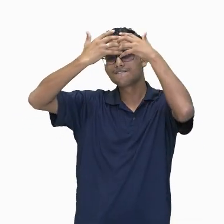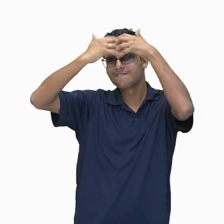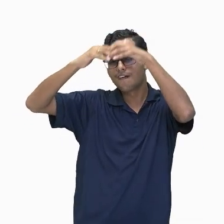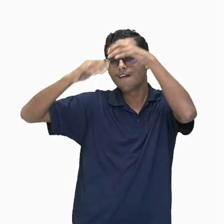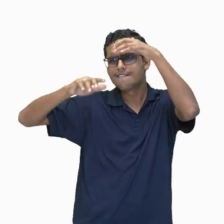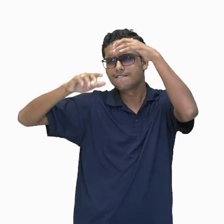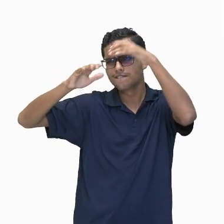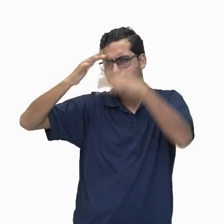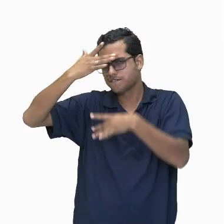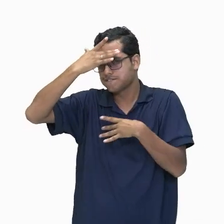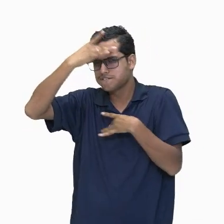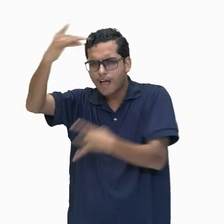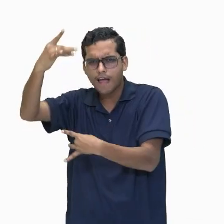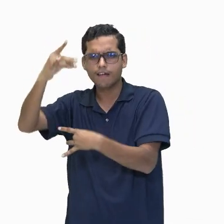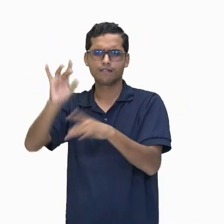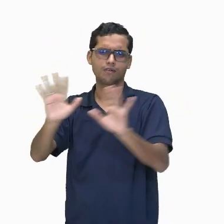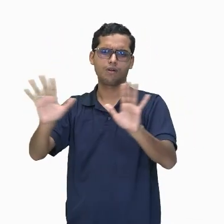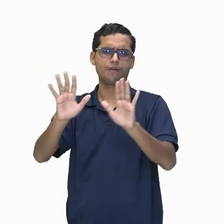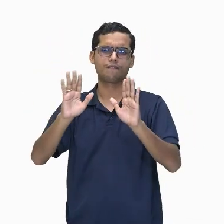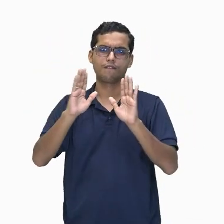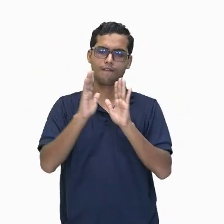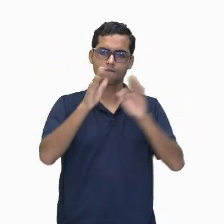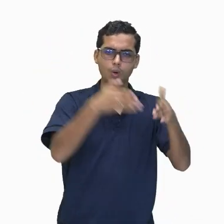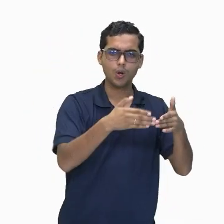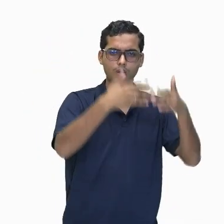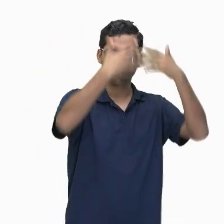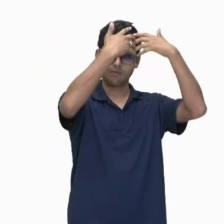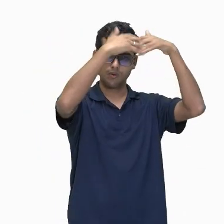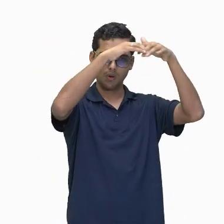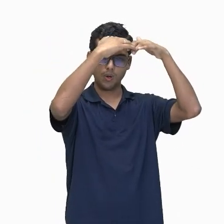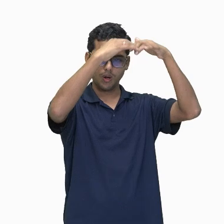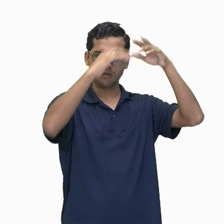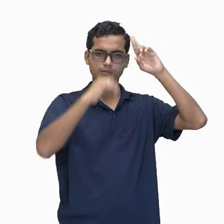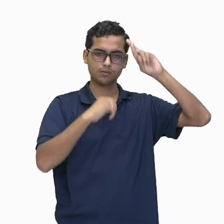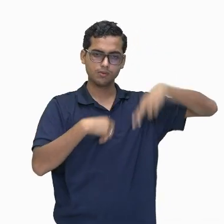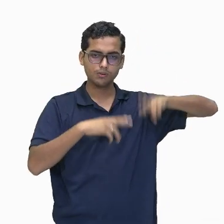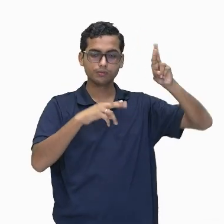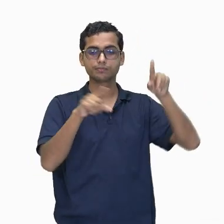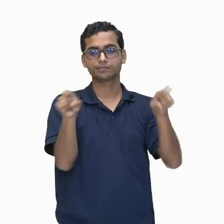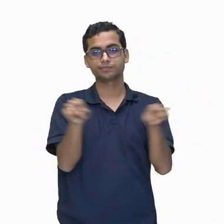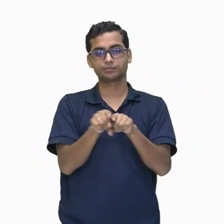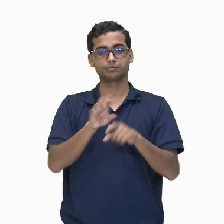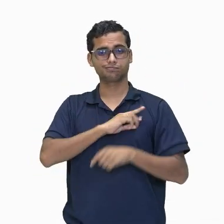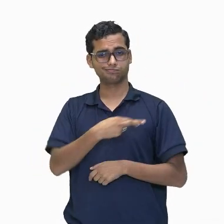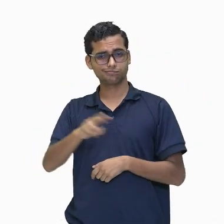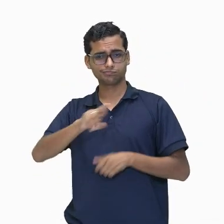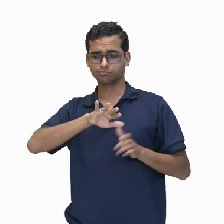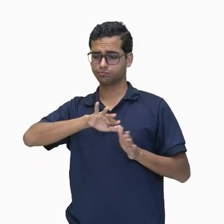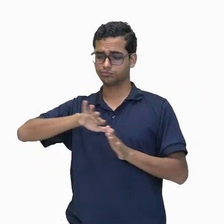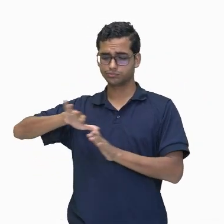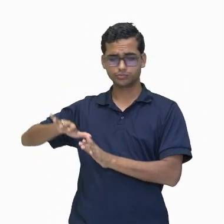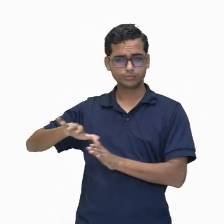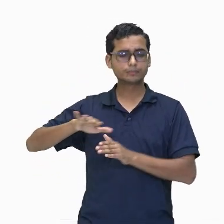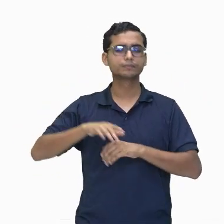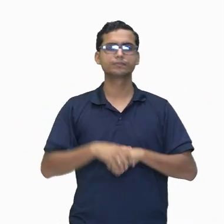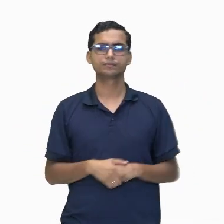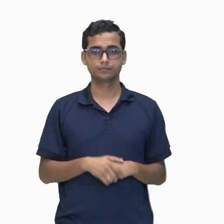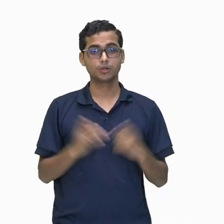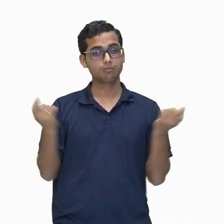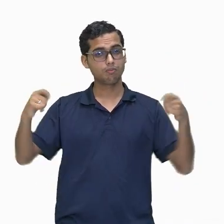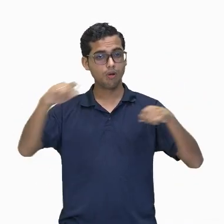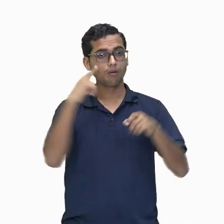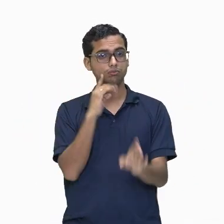razão, deixando um pouco de lado a religiosidade, que ainda era possível encontrar lá no período anterior, que